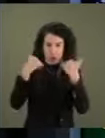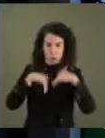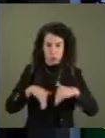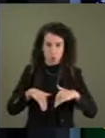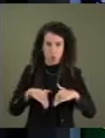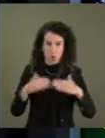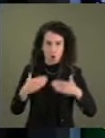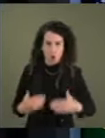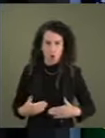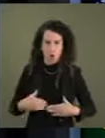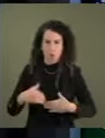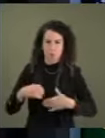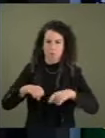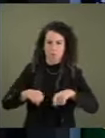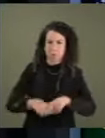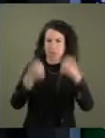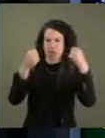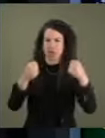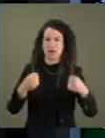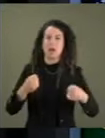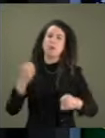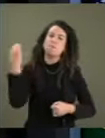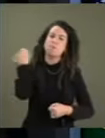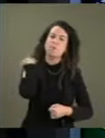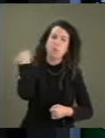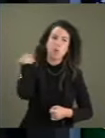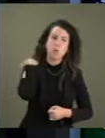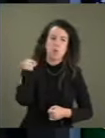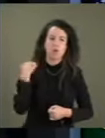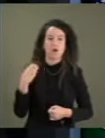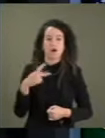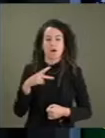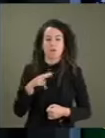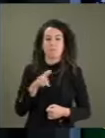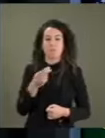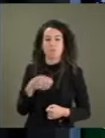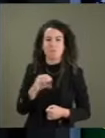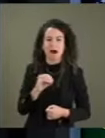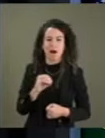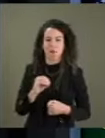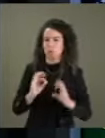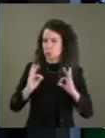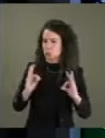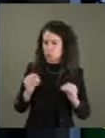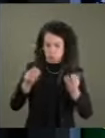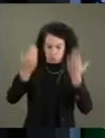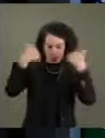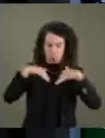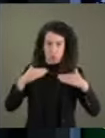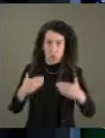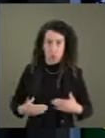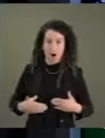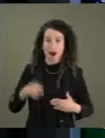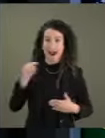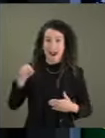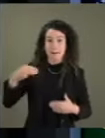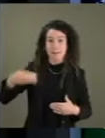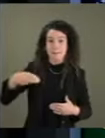que destrói pulmão, tudo dentro do corpo, A maconha é muito